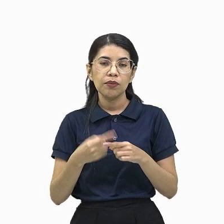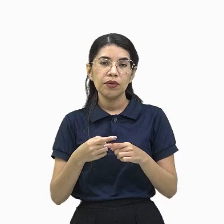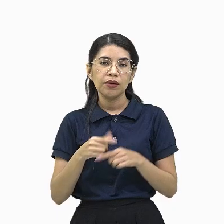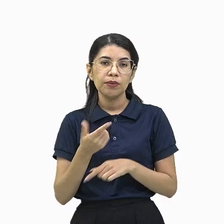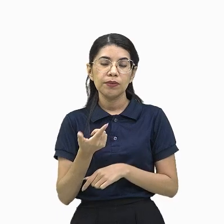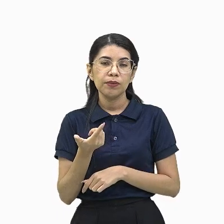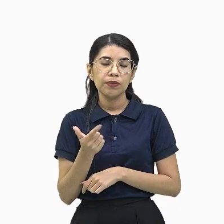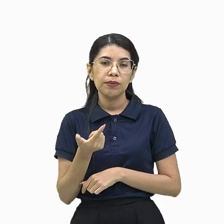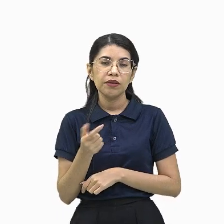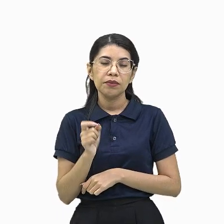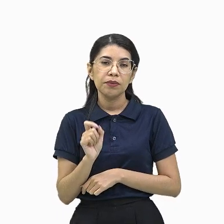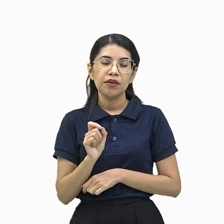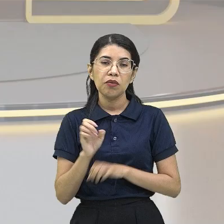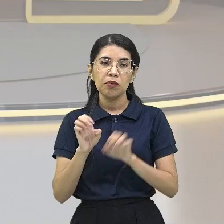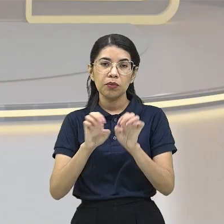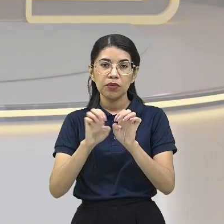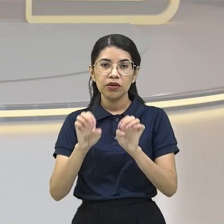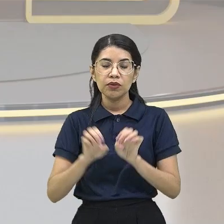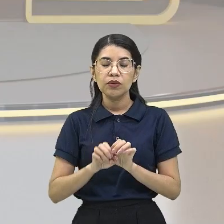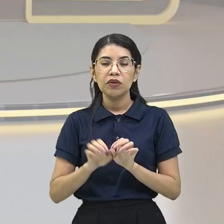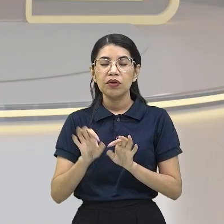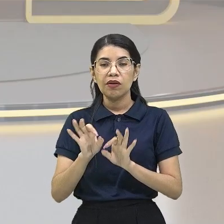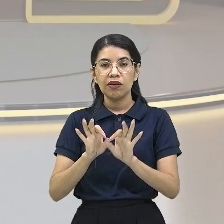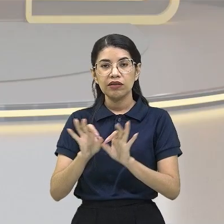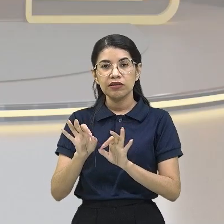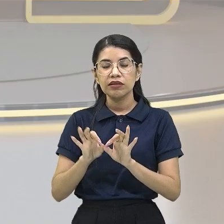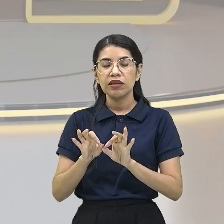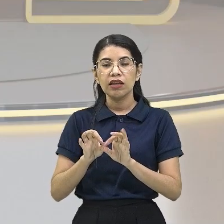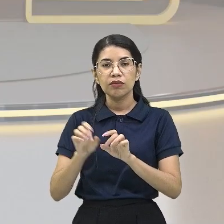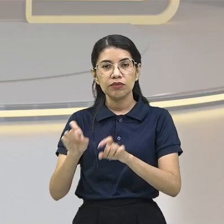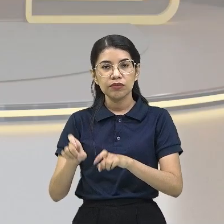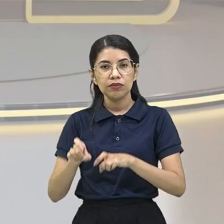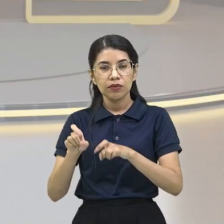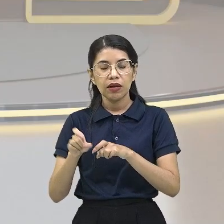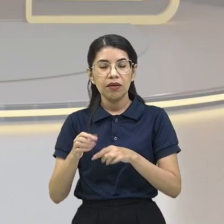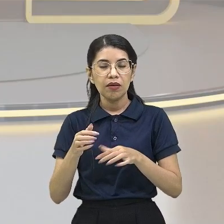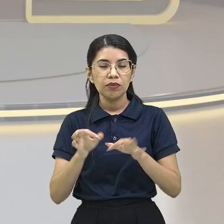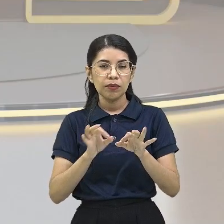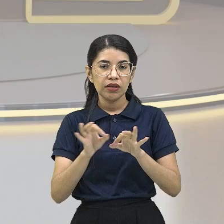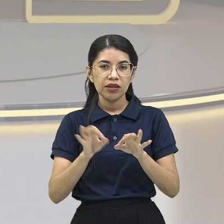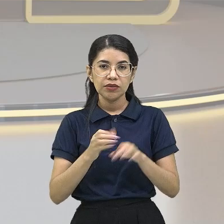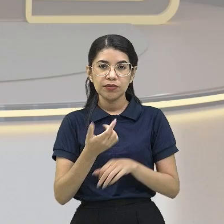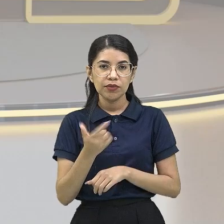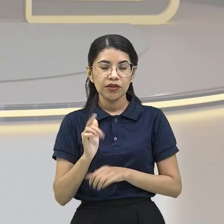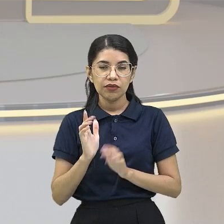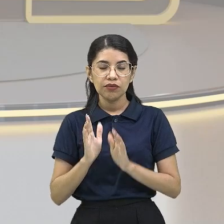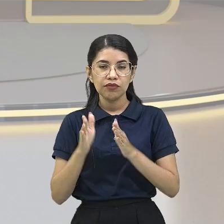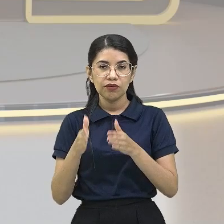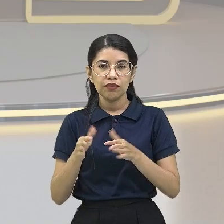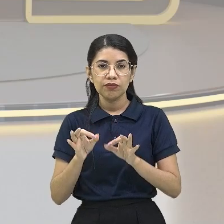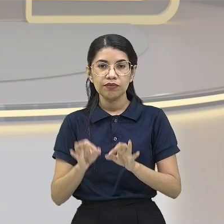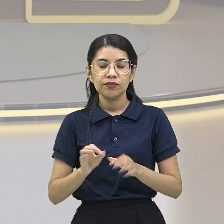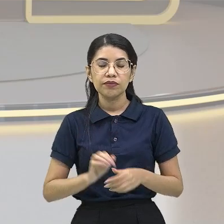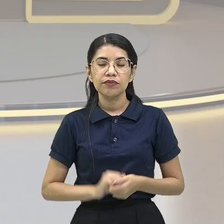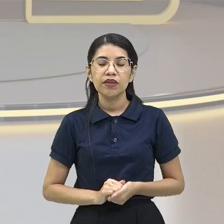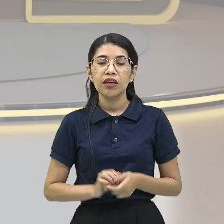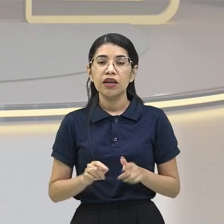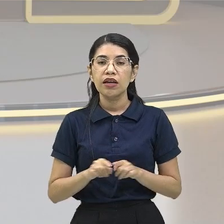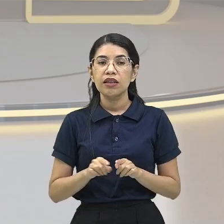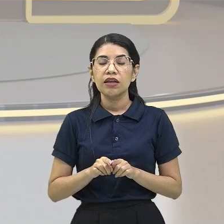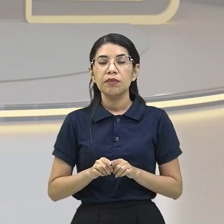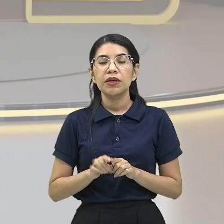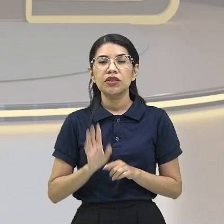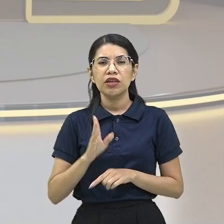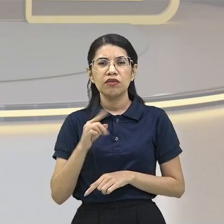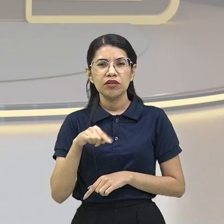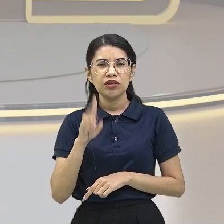também essa estrutura fundiária, né? Esse planejamento voltado para isso, né, professor? E eu acredito que eles também já devem ter